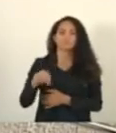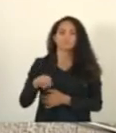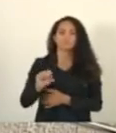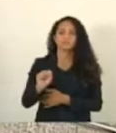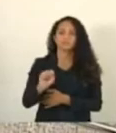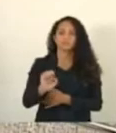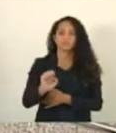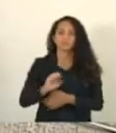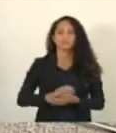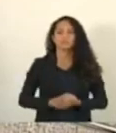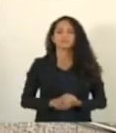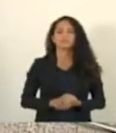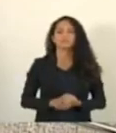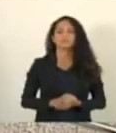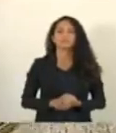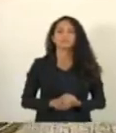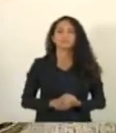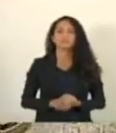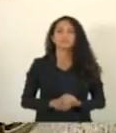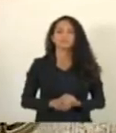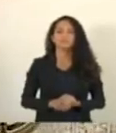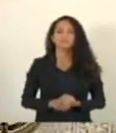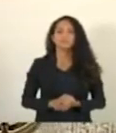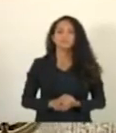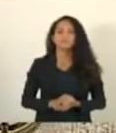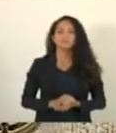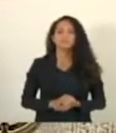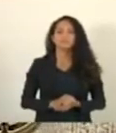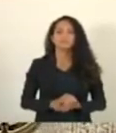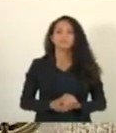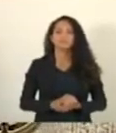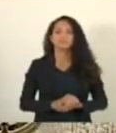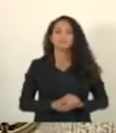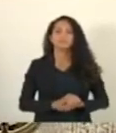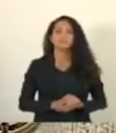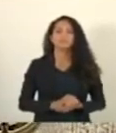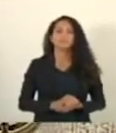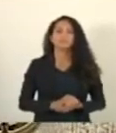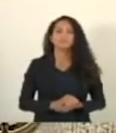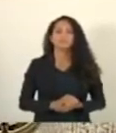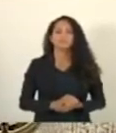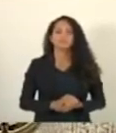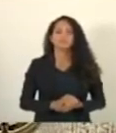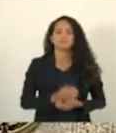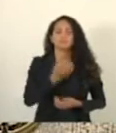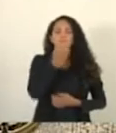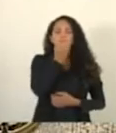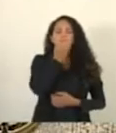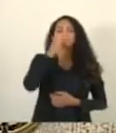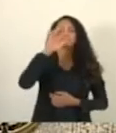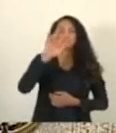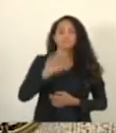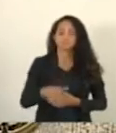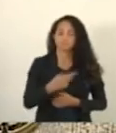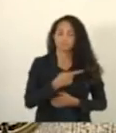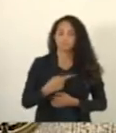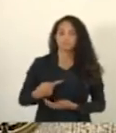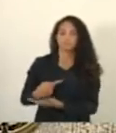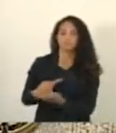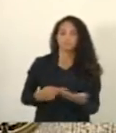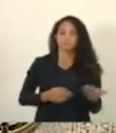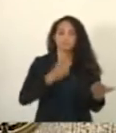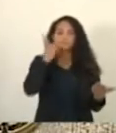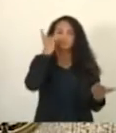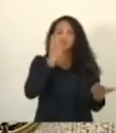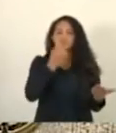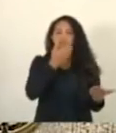Aí, Boa tarde, presidente, senhores deputados e